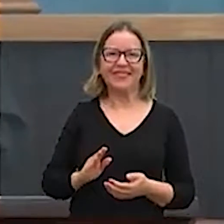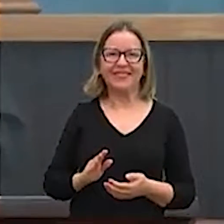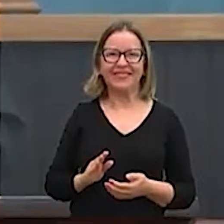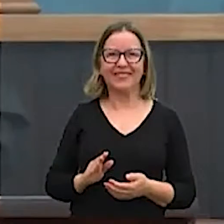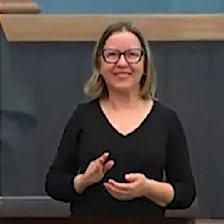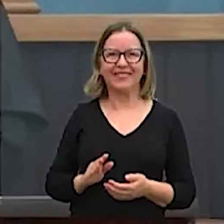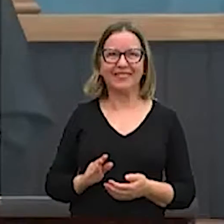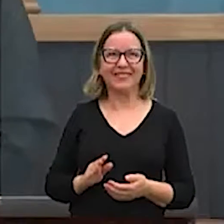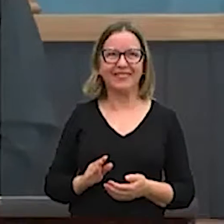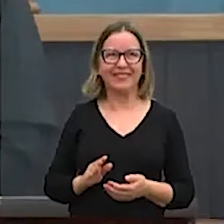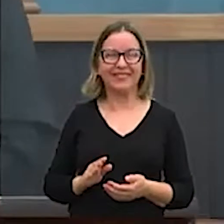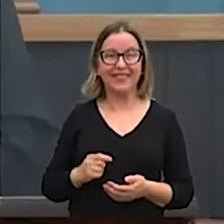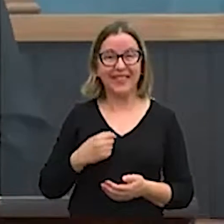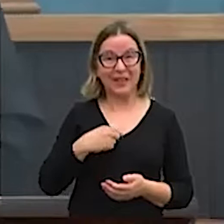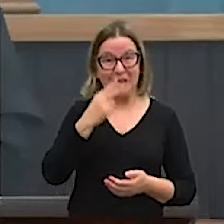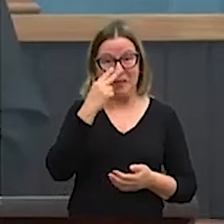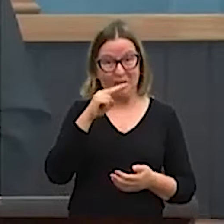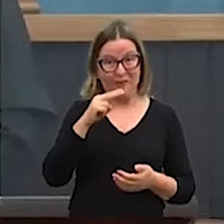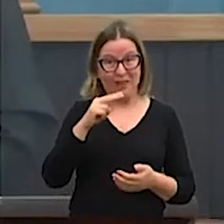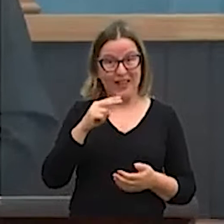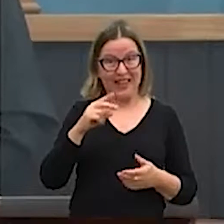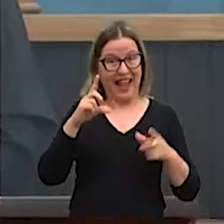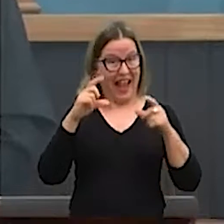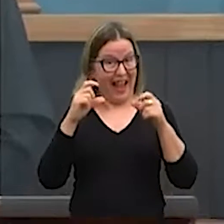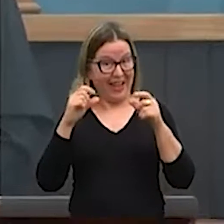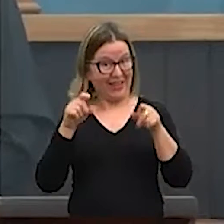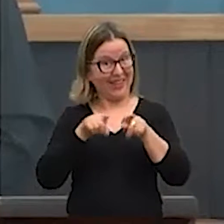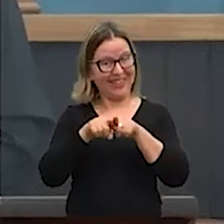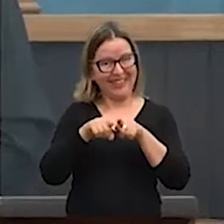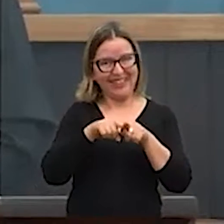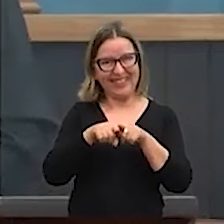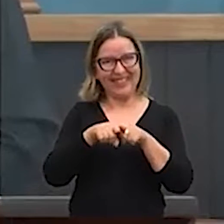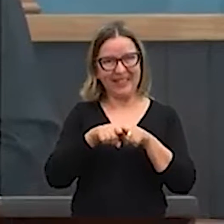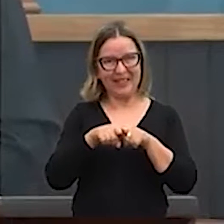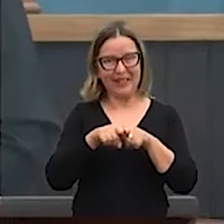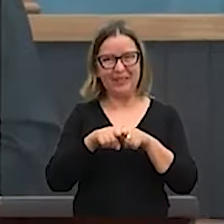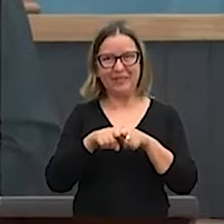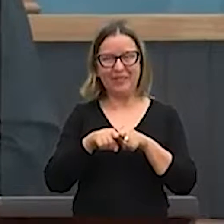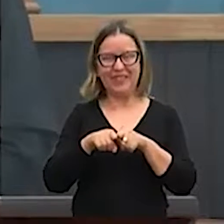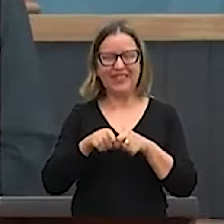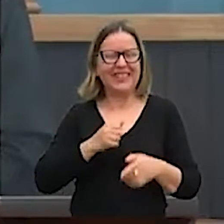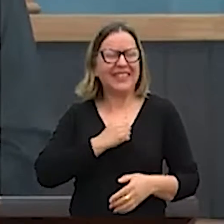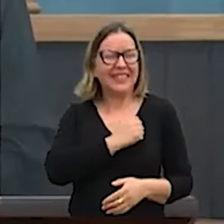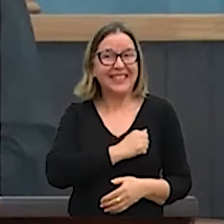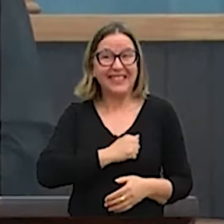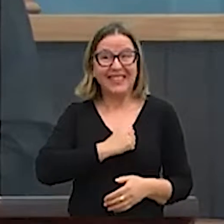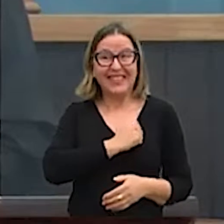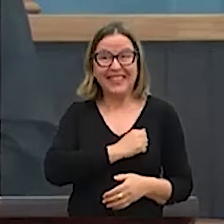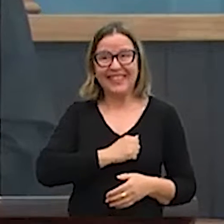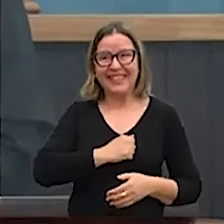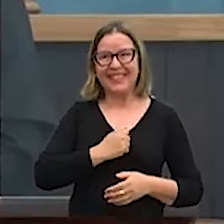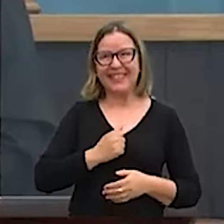eu vi algumas fotos ali dos irmãos. A gente fica com muita saudade de